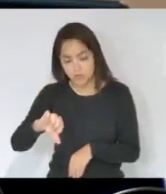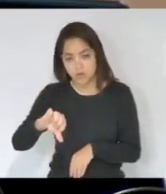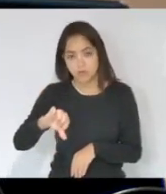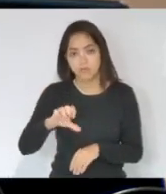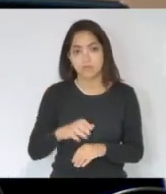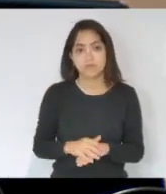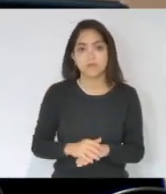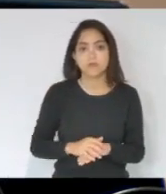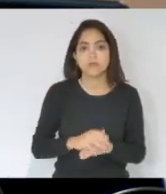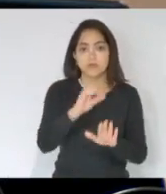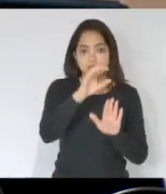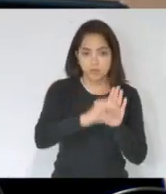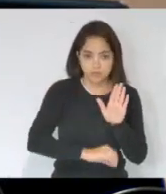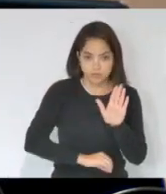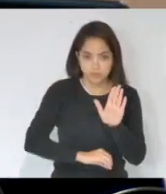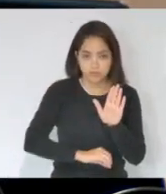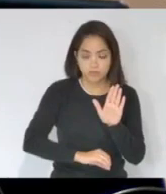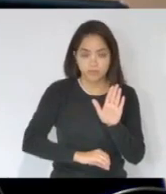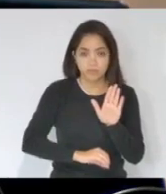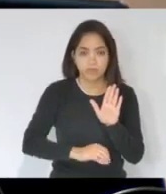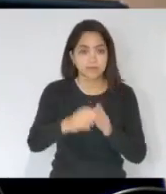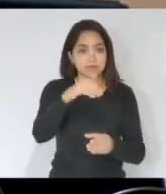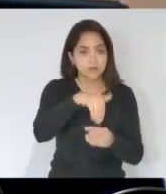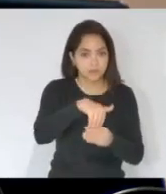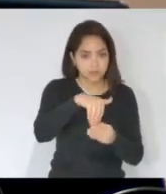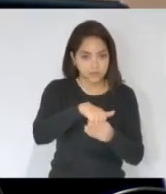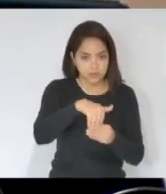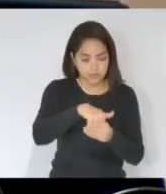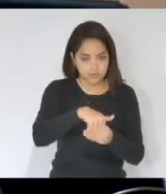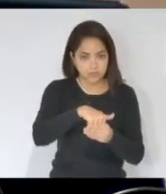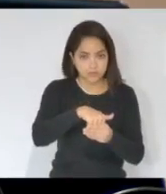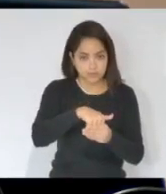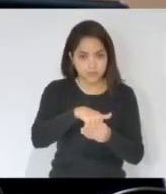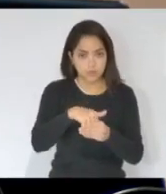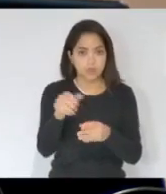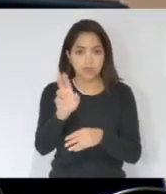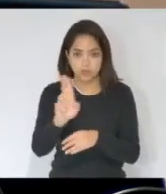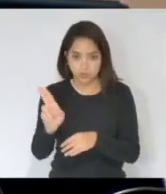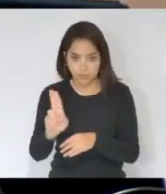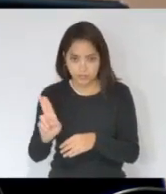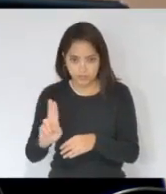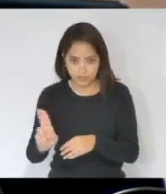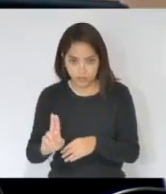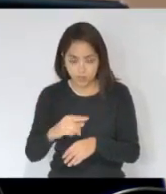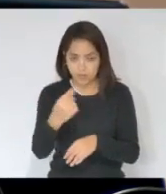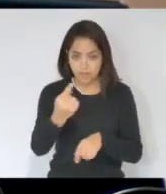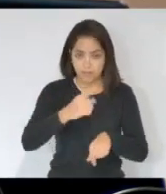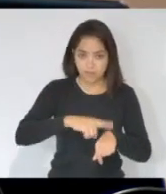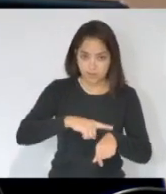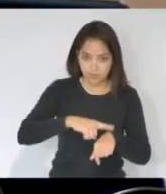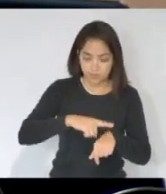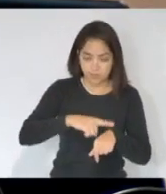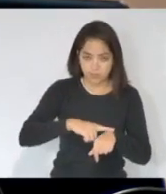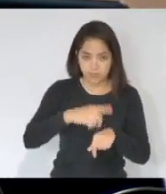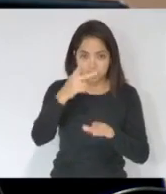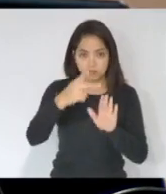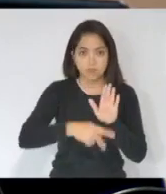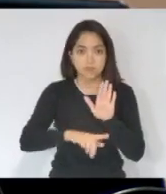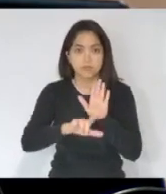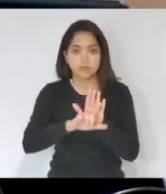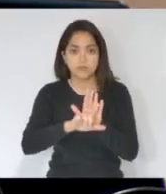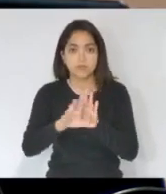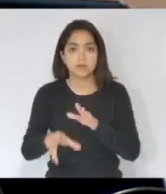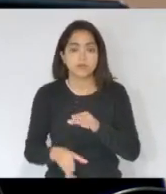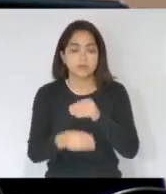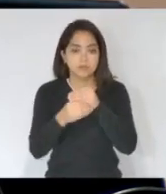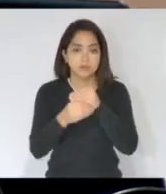001/2019. Em ex officio, foi submetido à votação, pelo processo nominal em primeiro turno, o projeto de lei